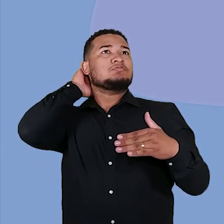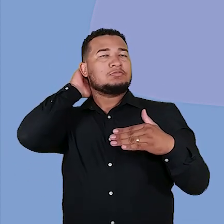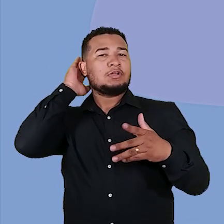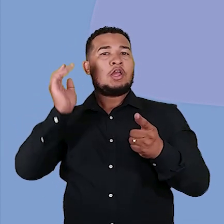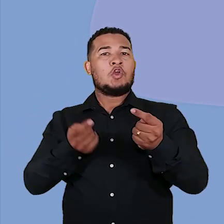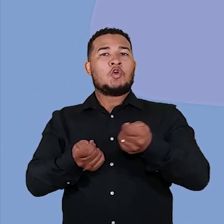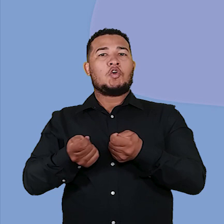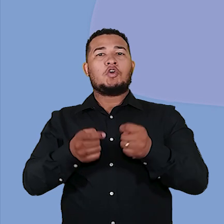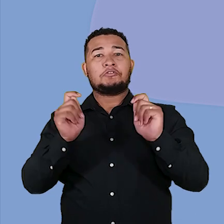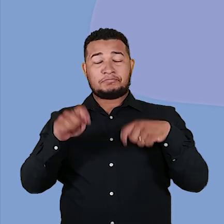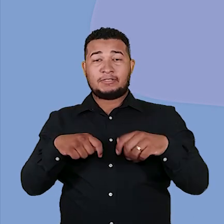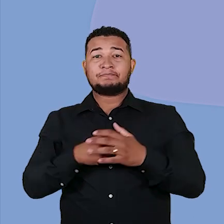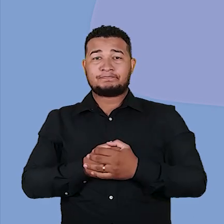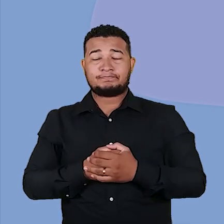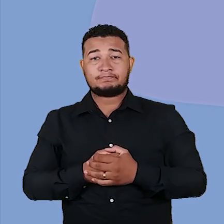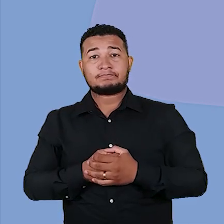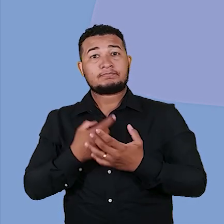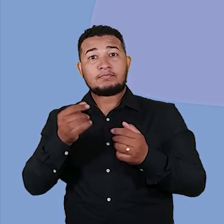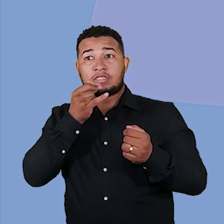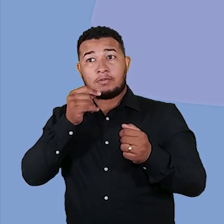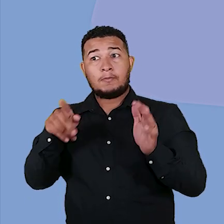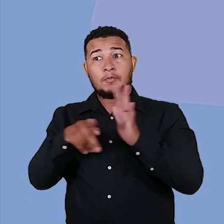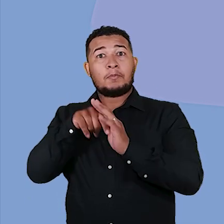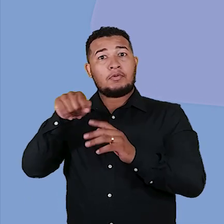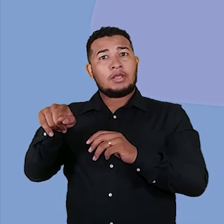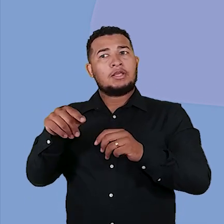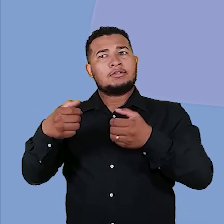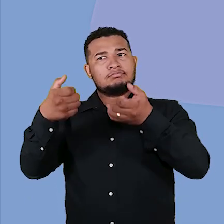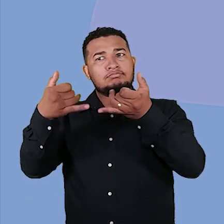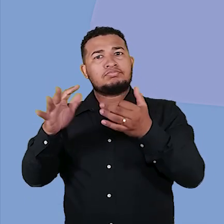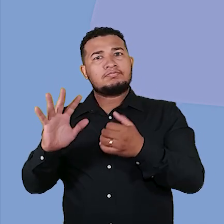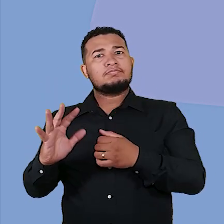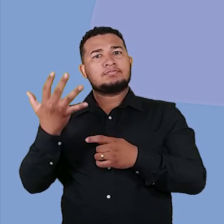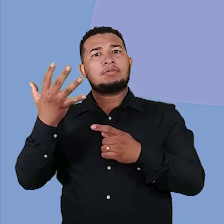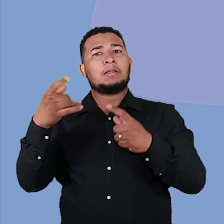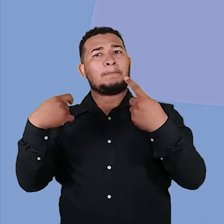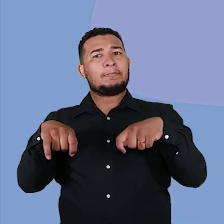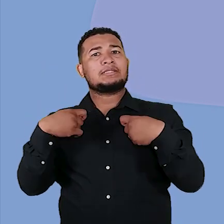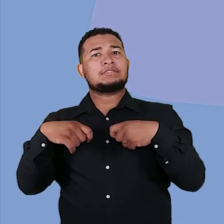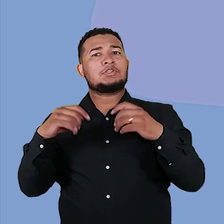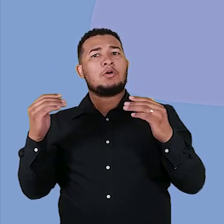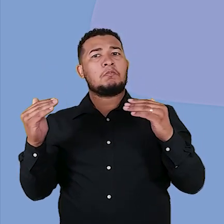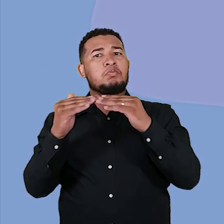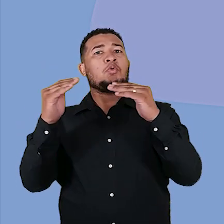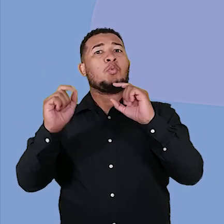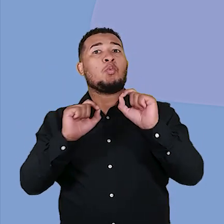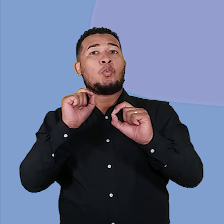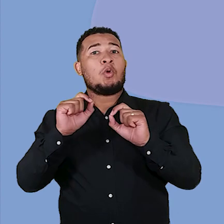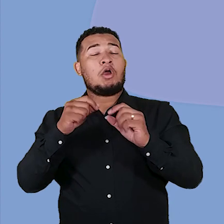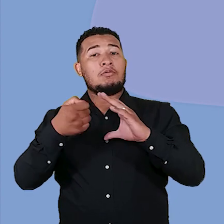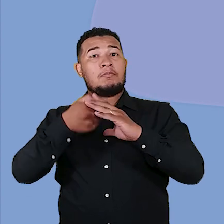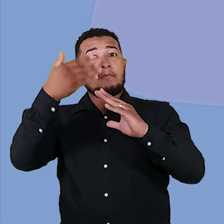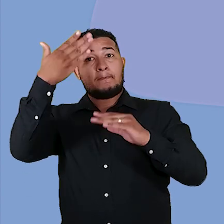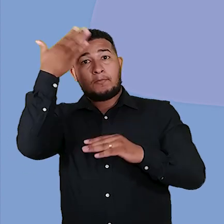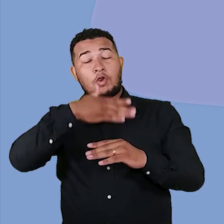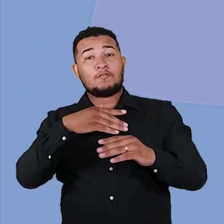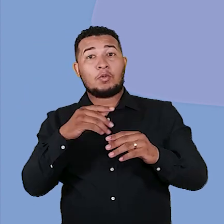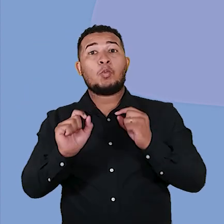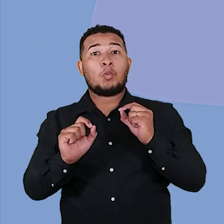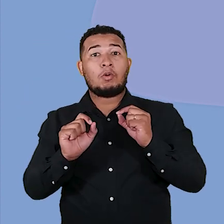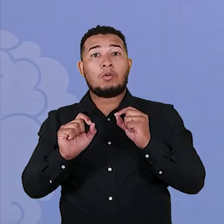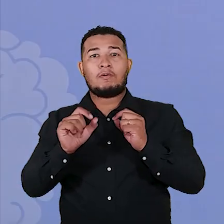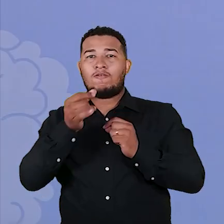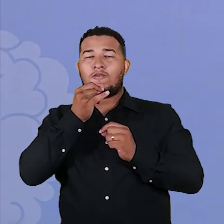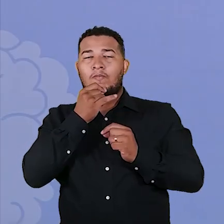no caso de uma coisa dá uma na traseira do automóvel o princípio físico capaz de explicar a necessidade dos encostos de